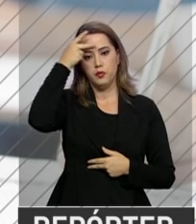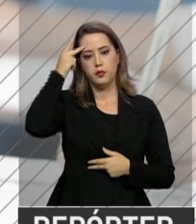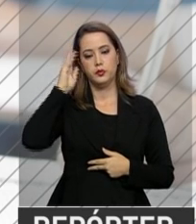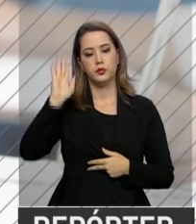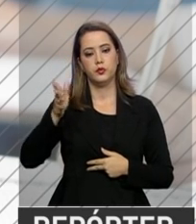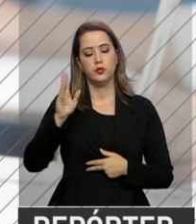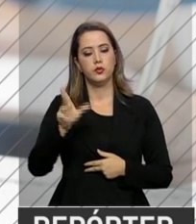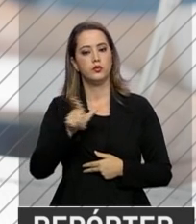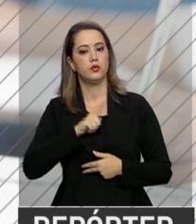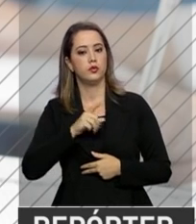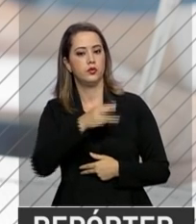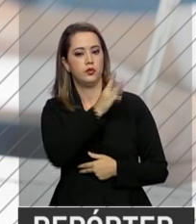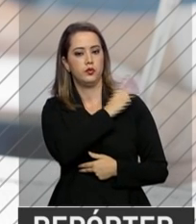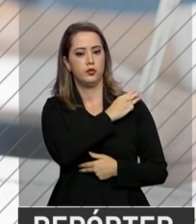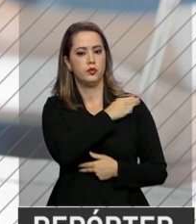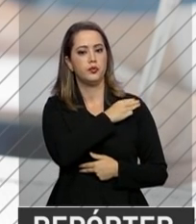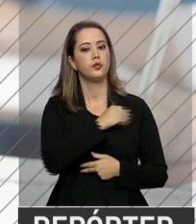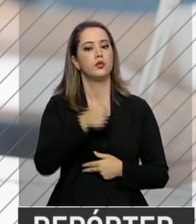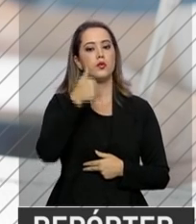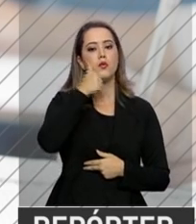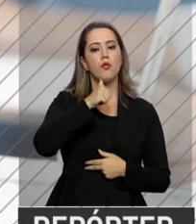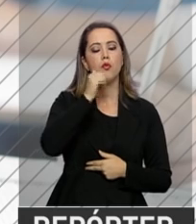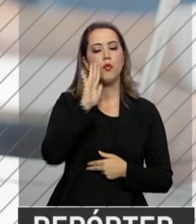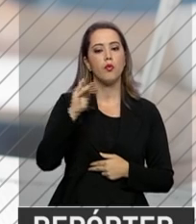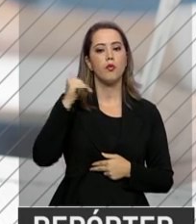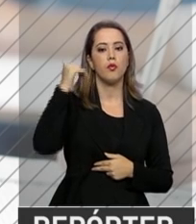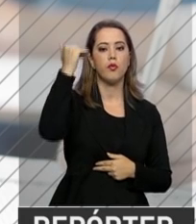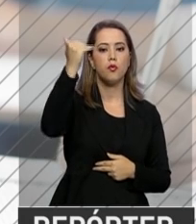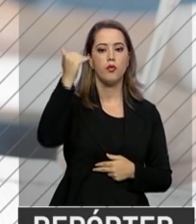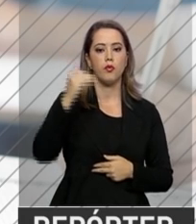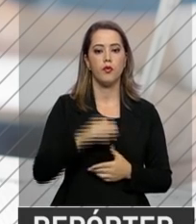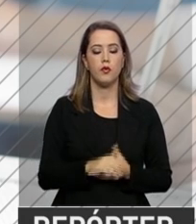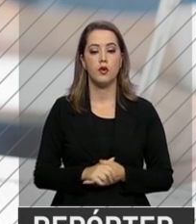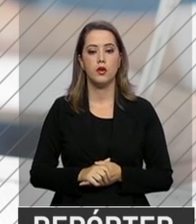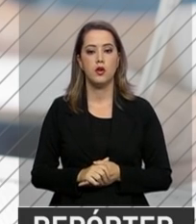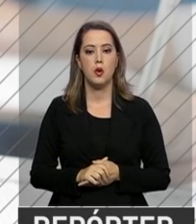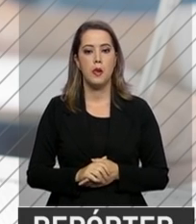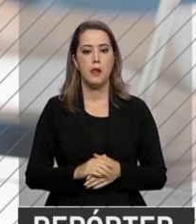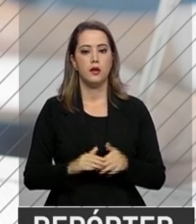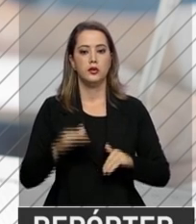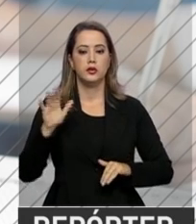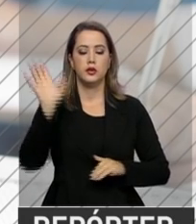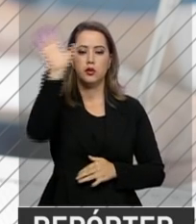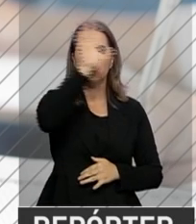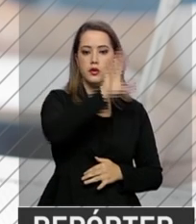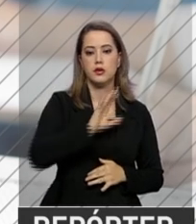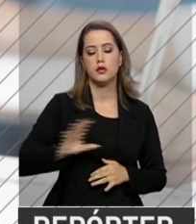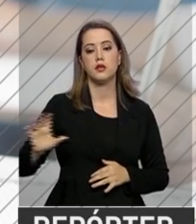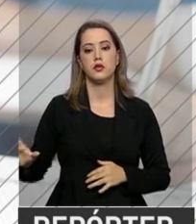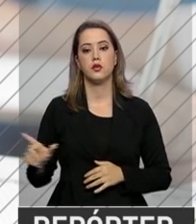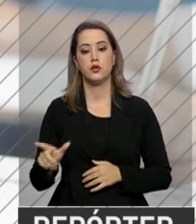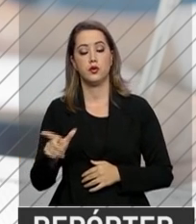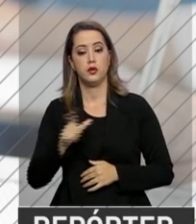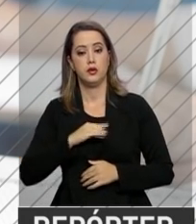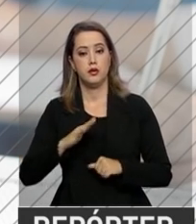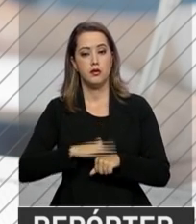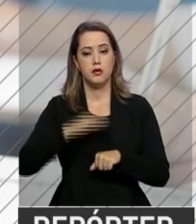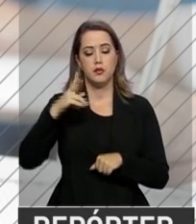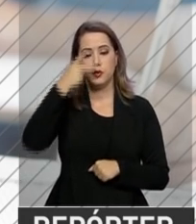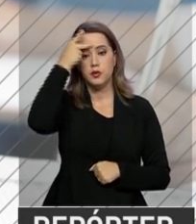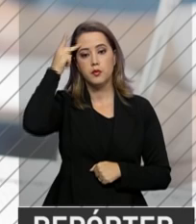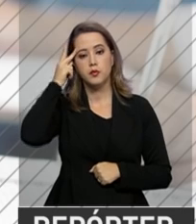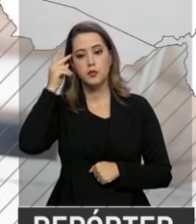Mais uma vez, as mulheres são maioria entre os participantes do exame. Entre as regiões do país, a maior parte de inscritos está